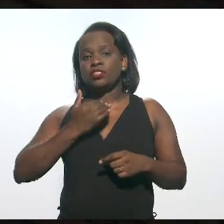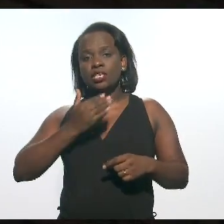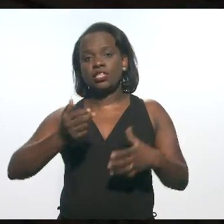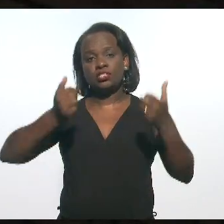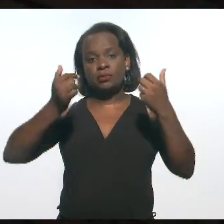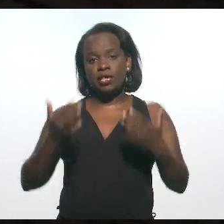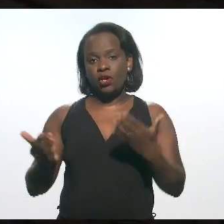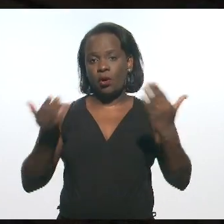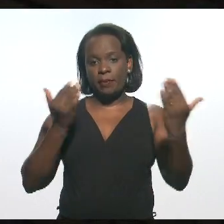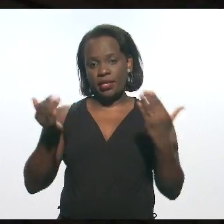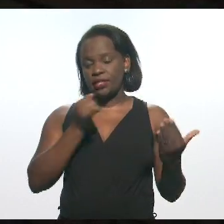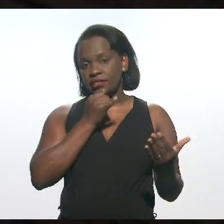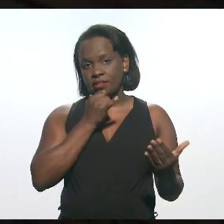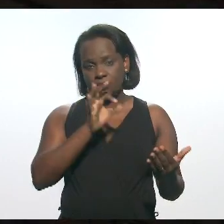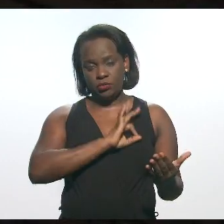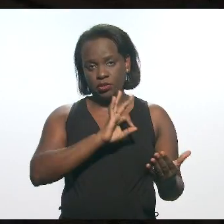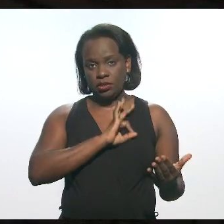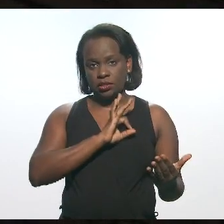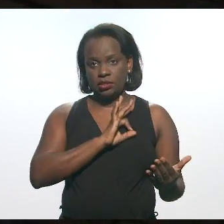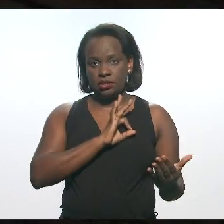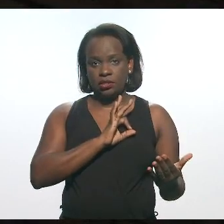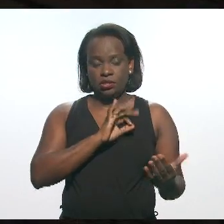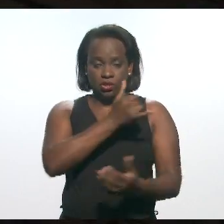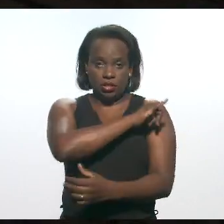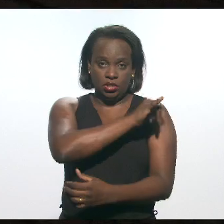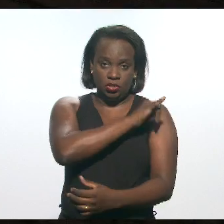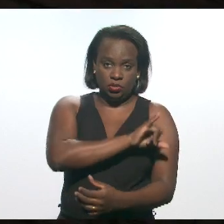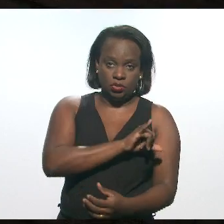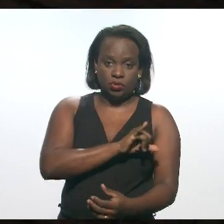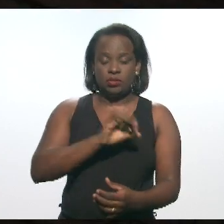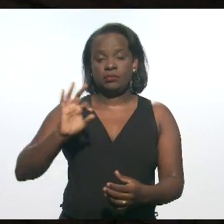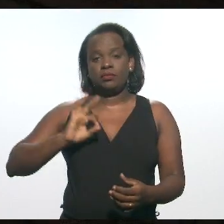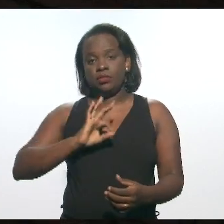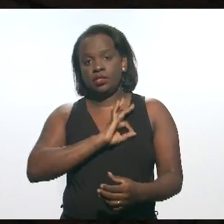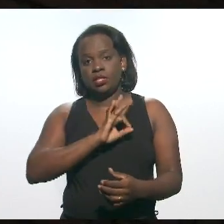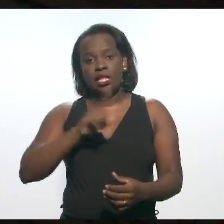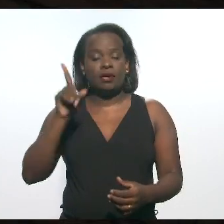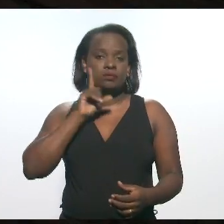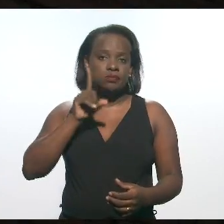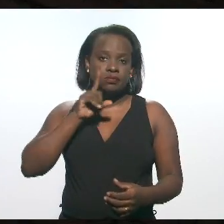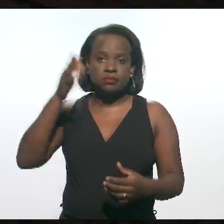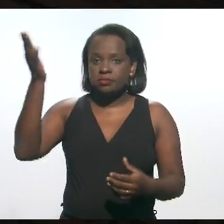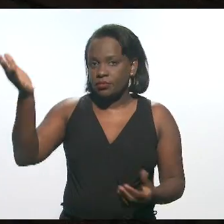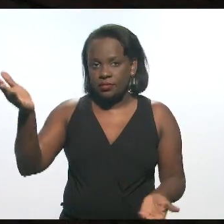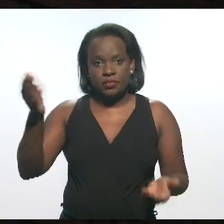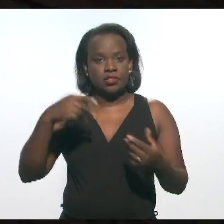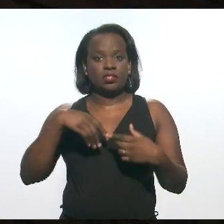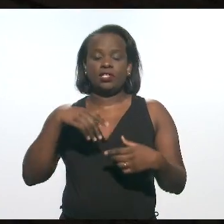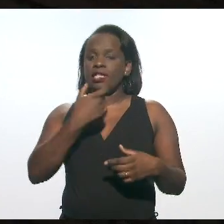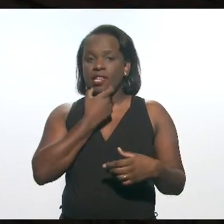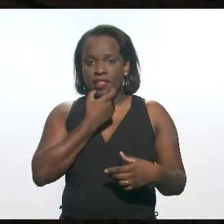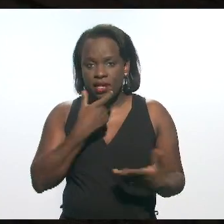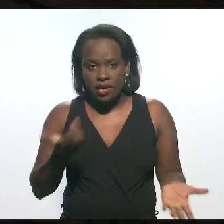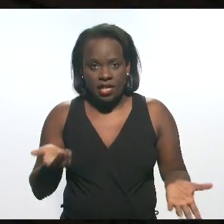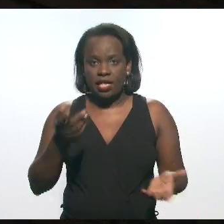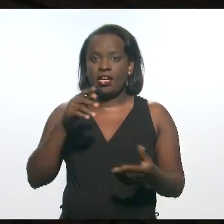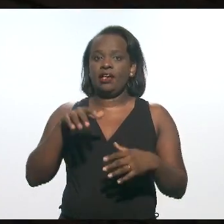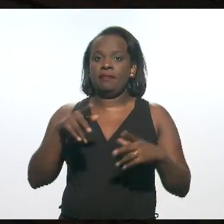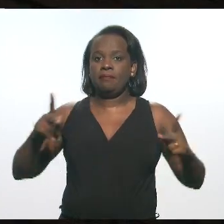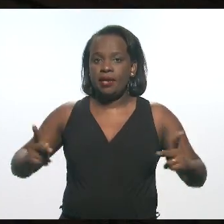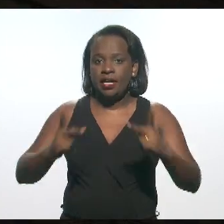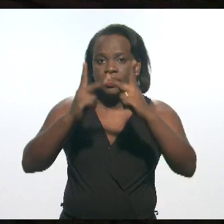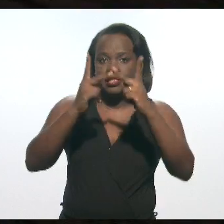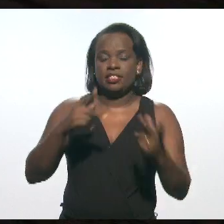adianta querermos comparar por exemplo a polícia é do rio de janeiro com a polícia dos estados unidos de londres de paris